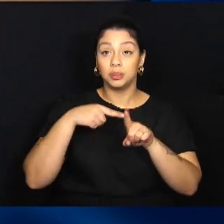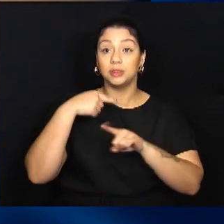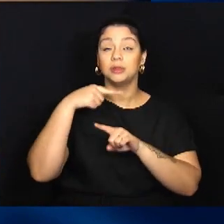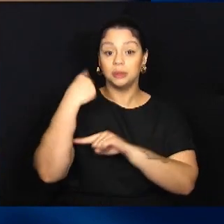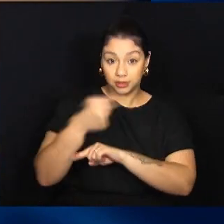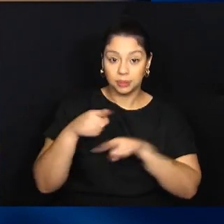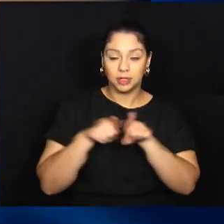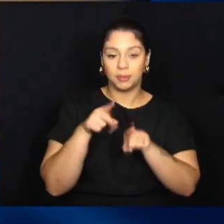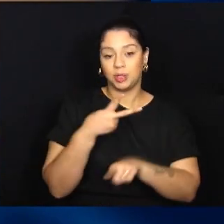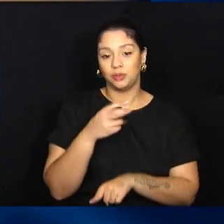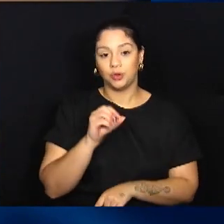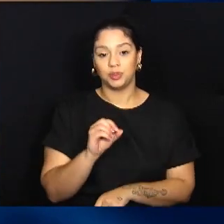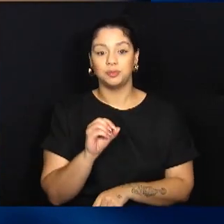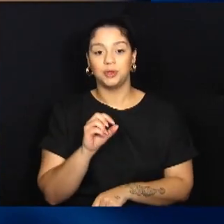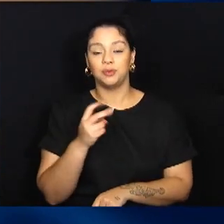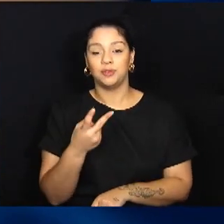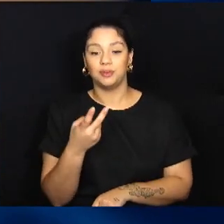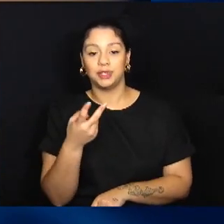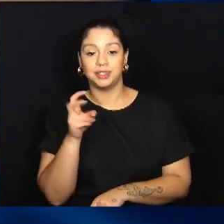e 2026.